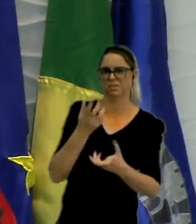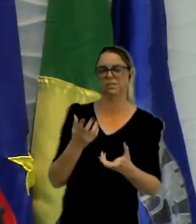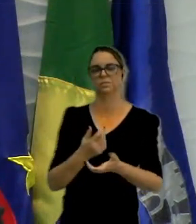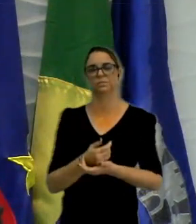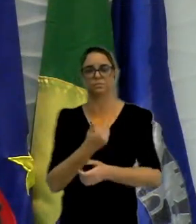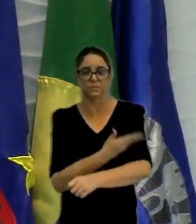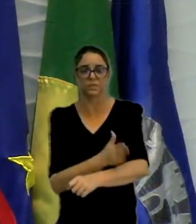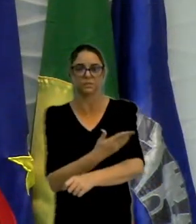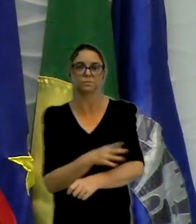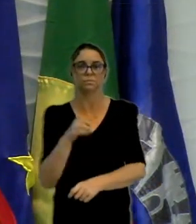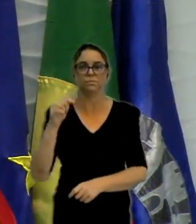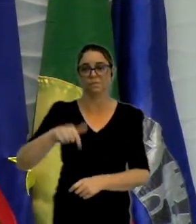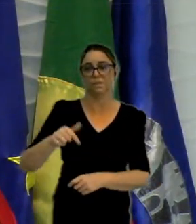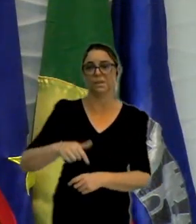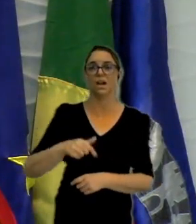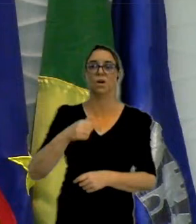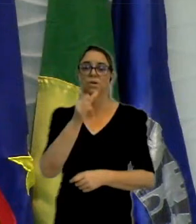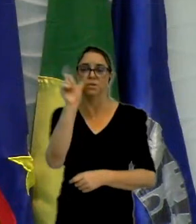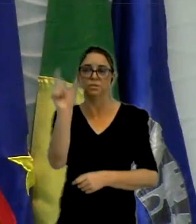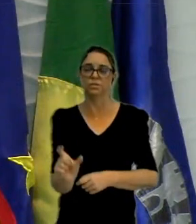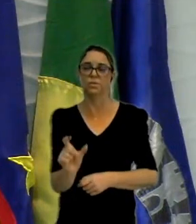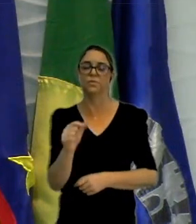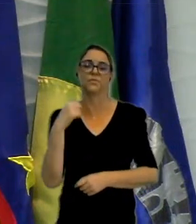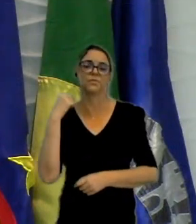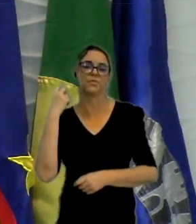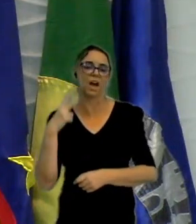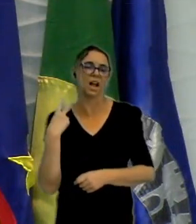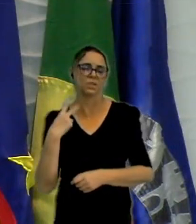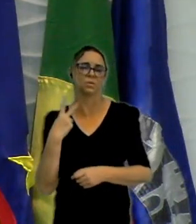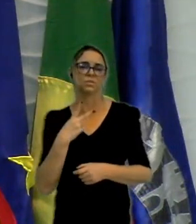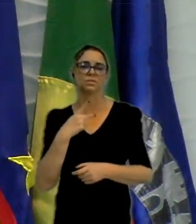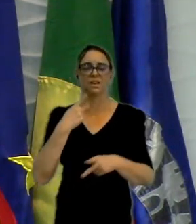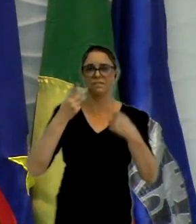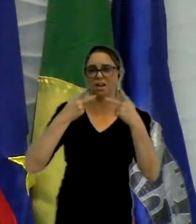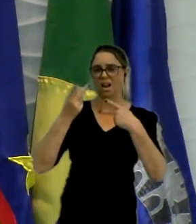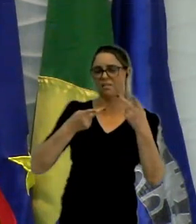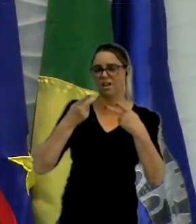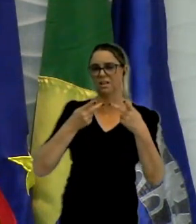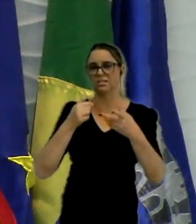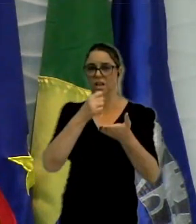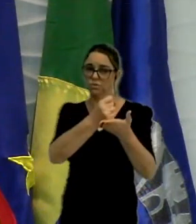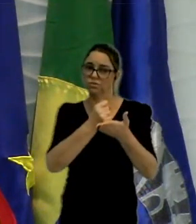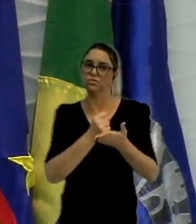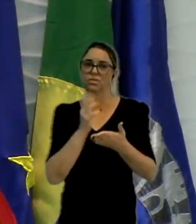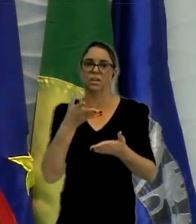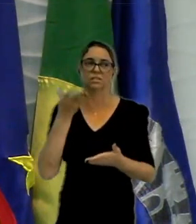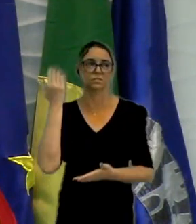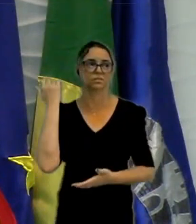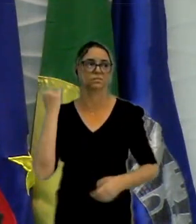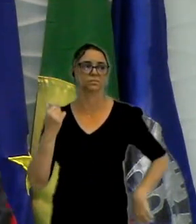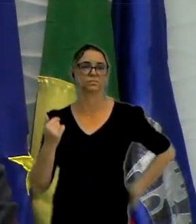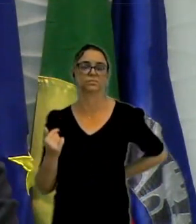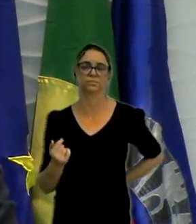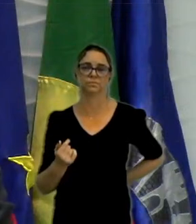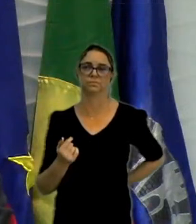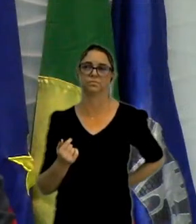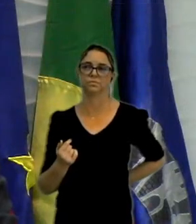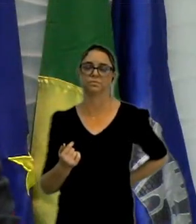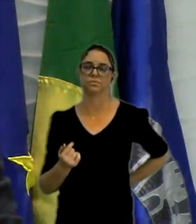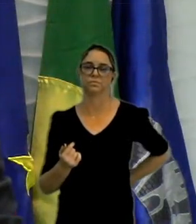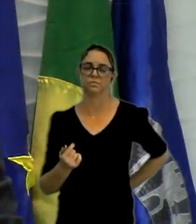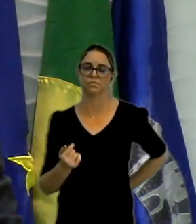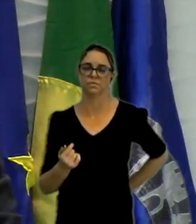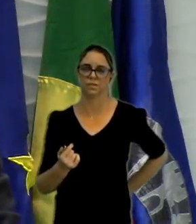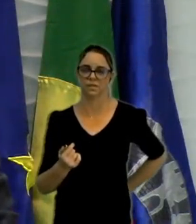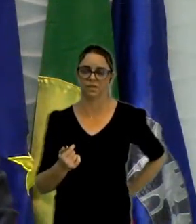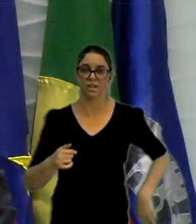prática aqui desse vereador e de outros vereadores que tanto falam de quem tanto ajudaram. Então, eu vou falar como